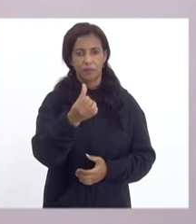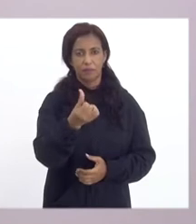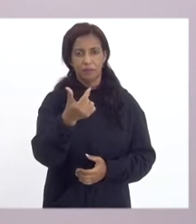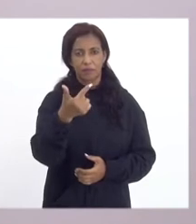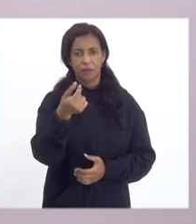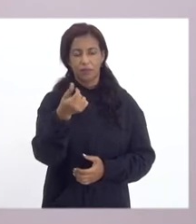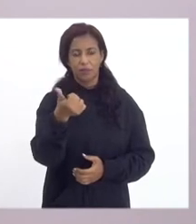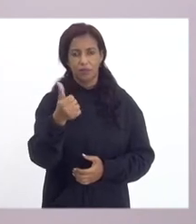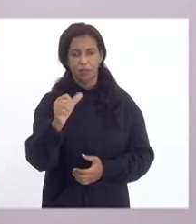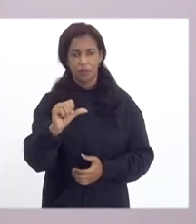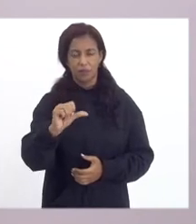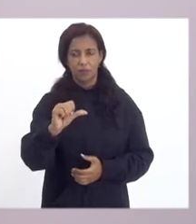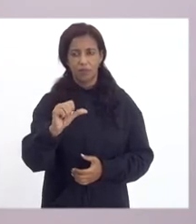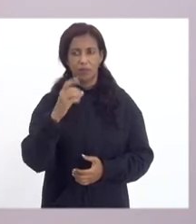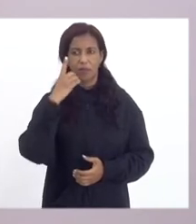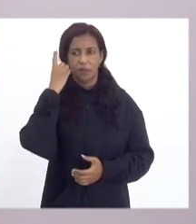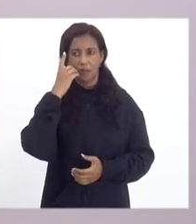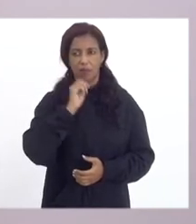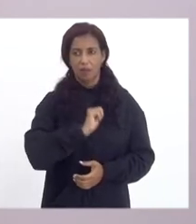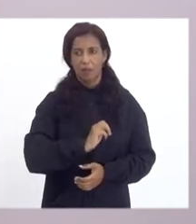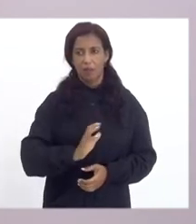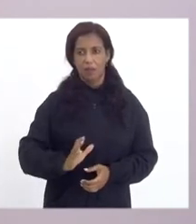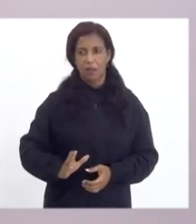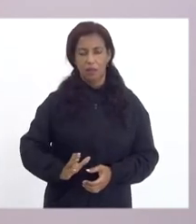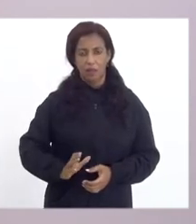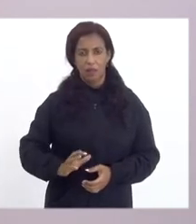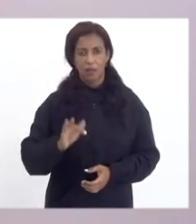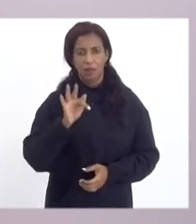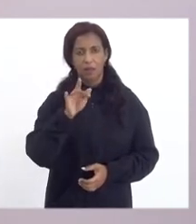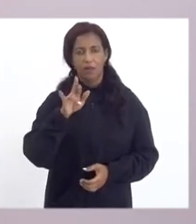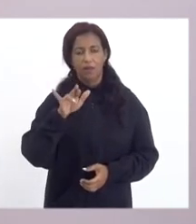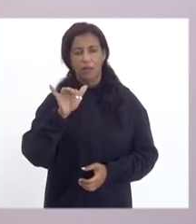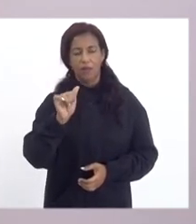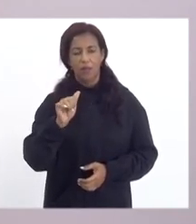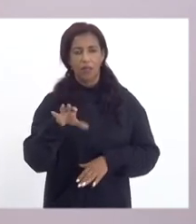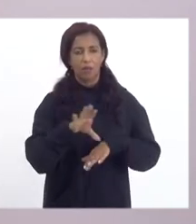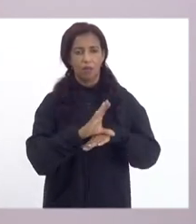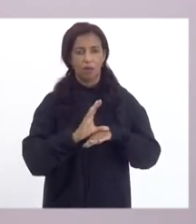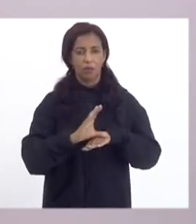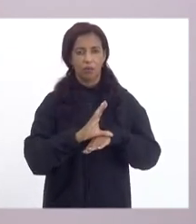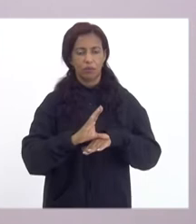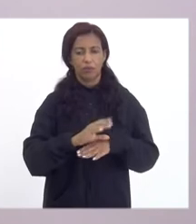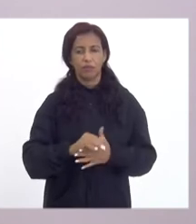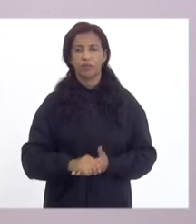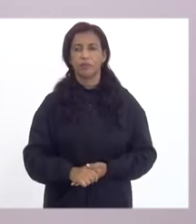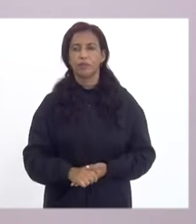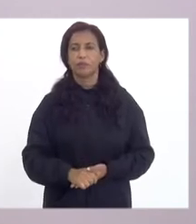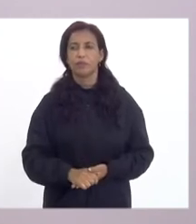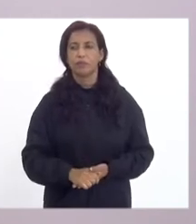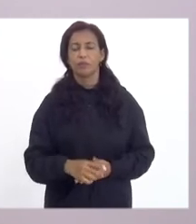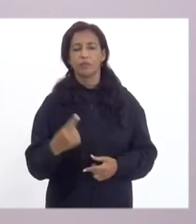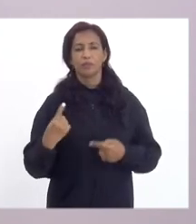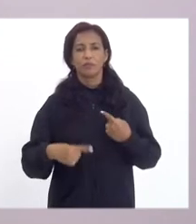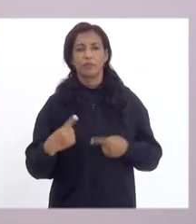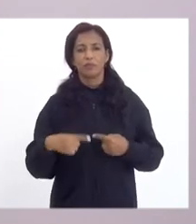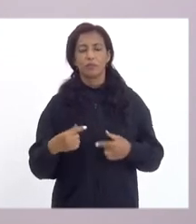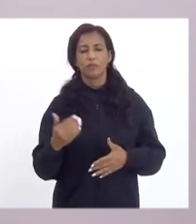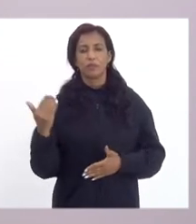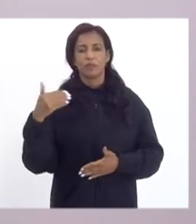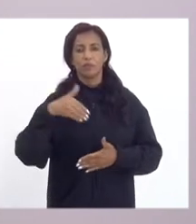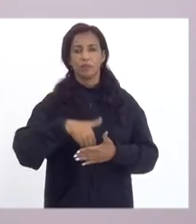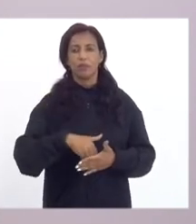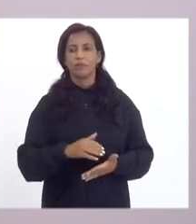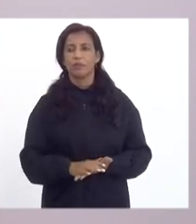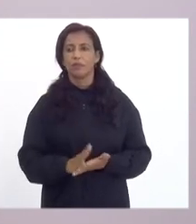06/2019, autoria do deputado André Ciliano, Renan Ferreirinho, parecer pela constitucionalidade. Em discussão,